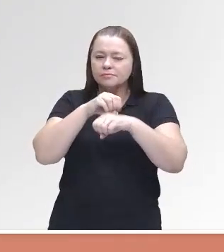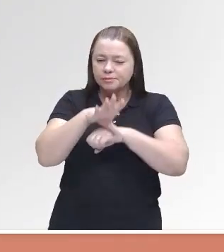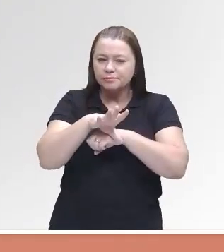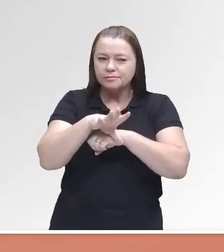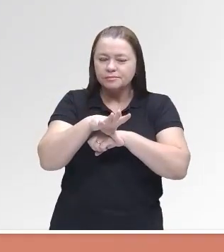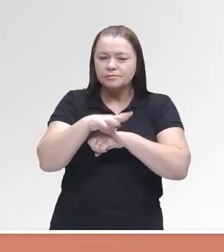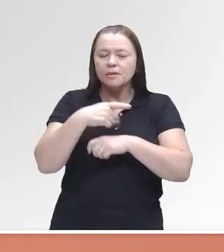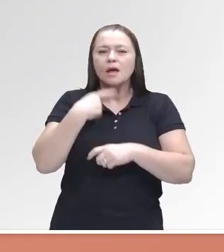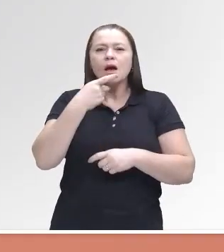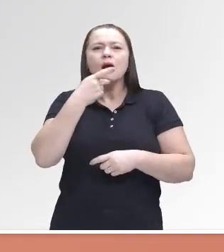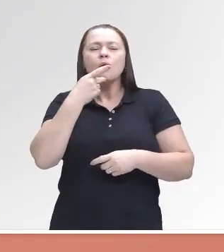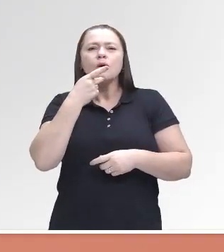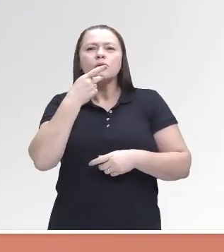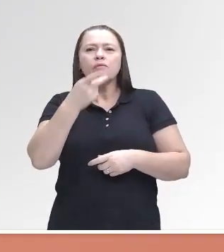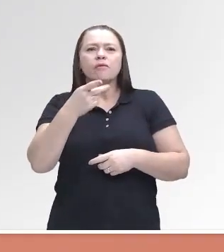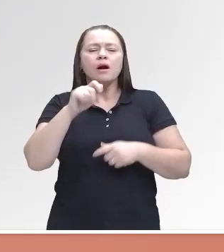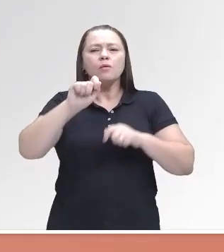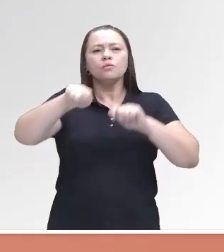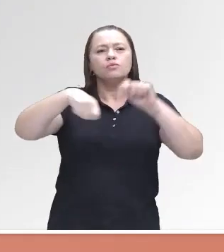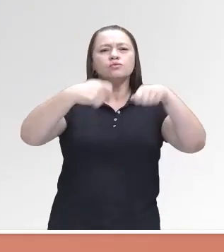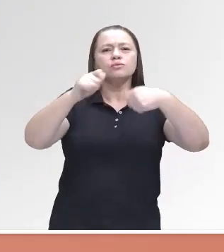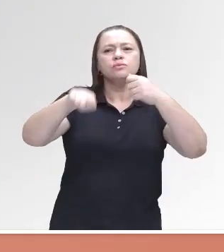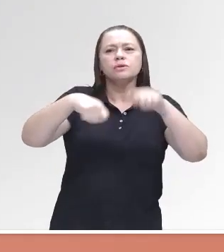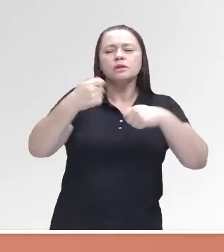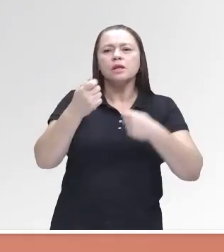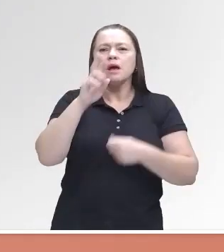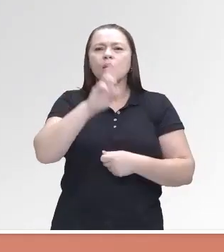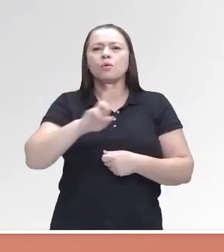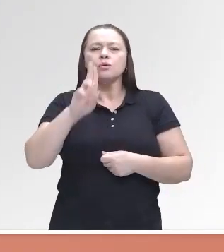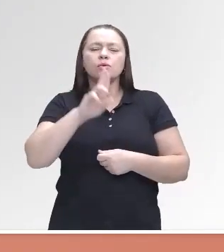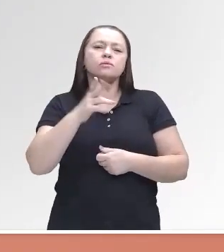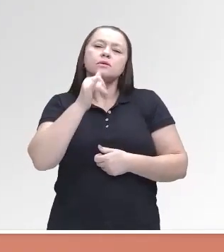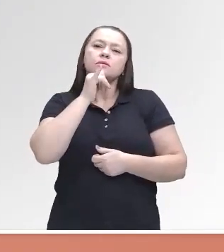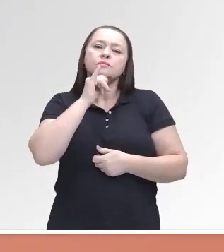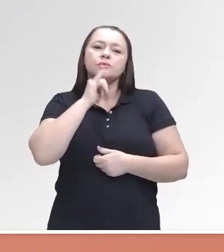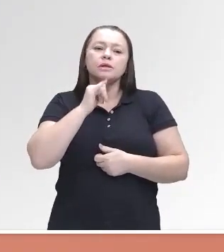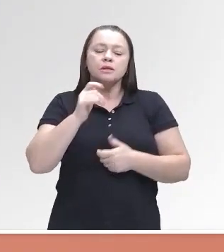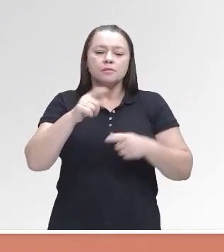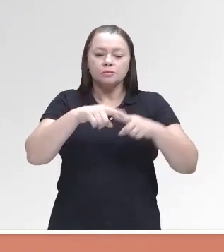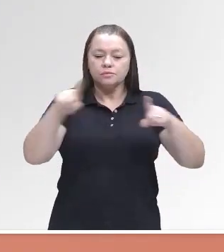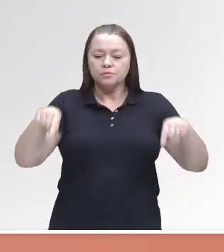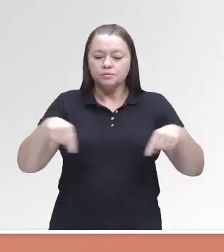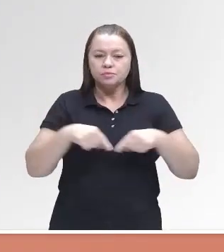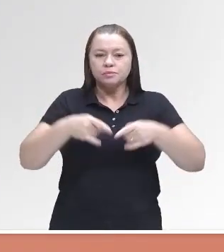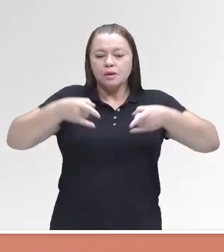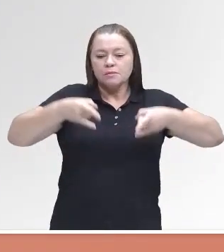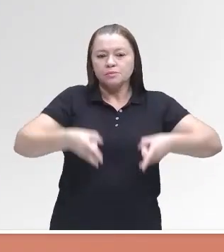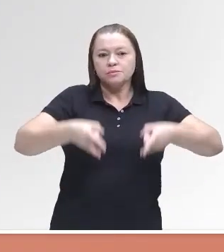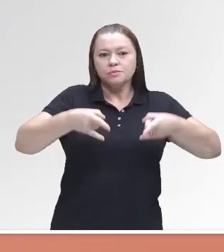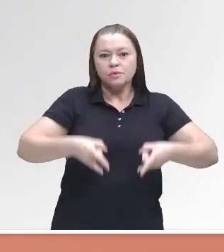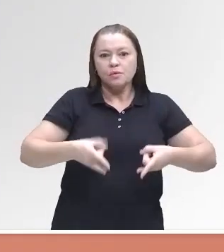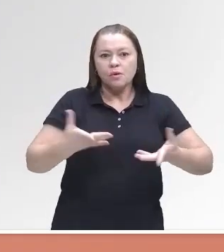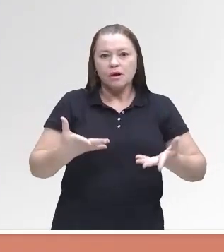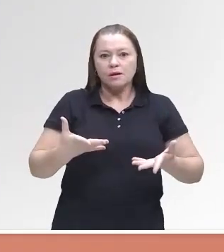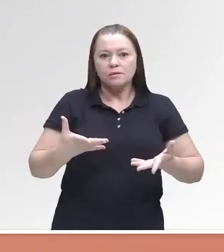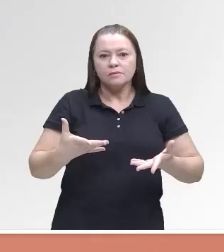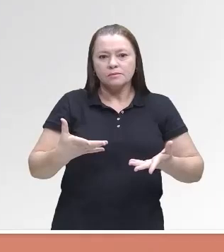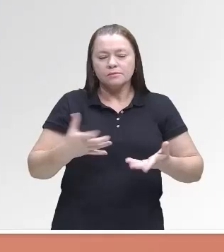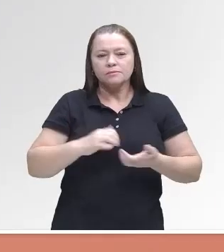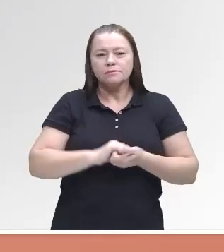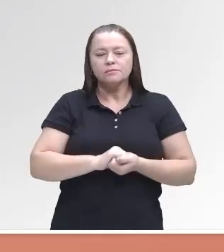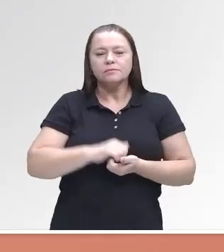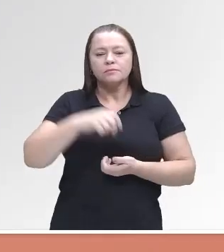eu falo uma palavra, por exemplo, quarto, olha a quantidade de som que sai por